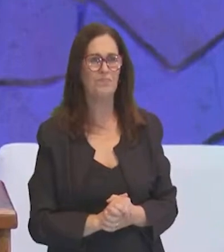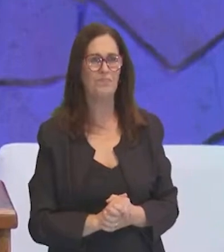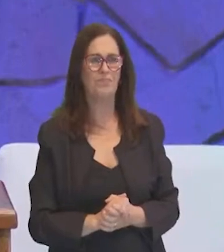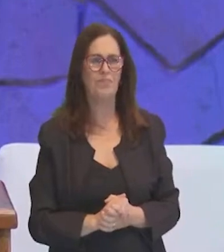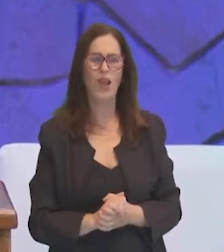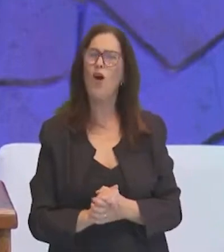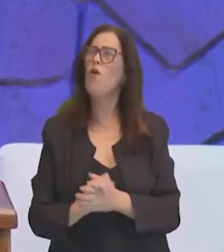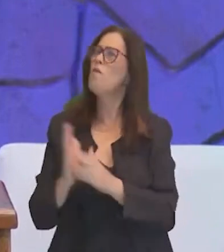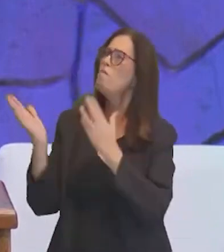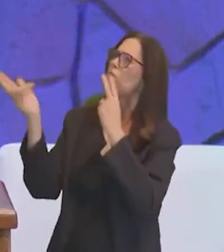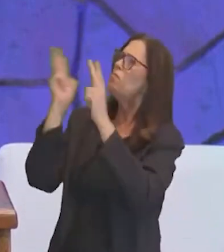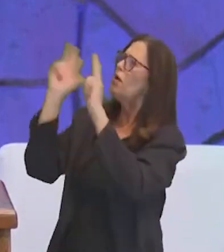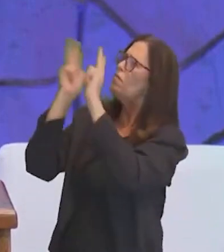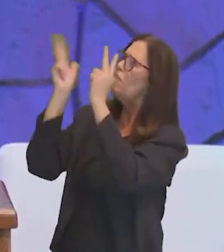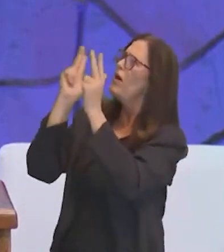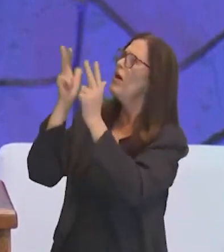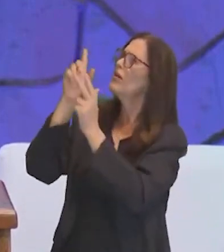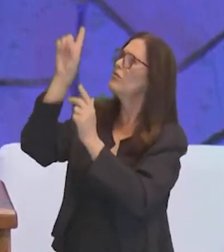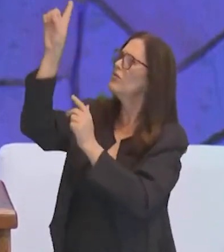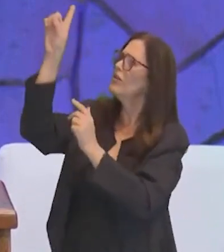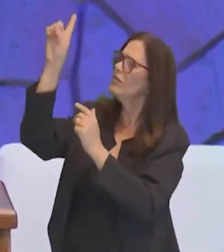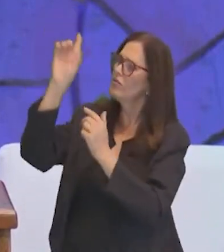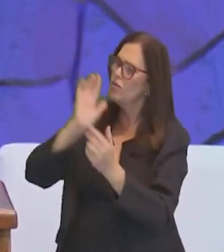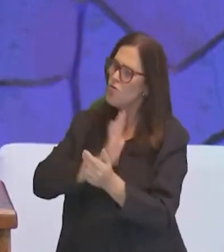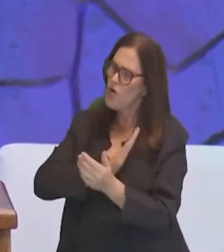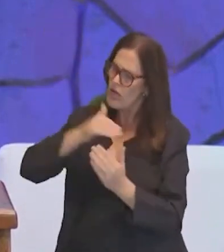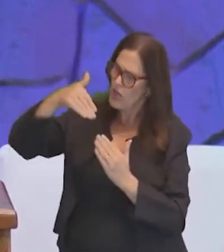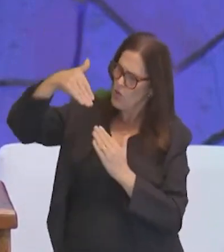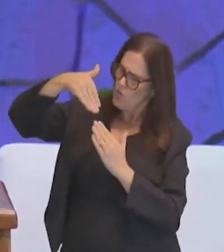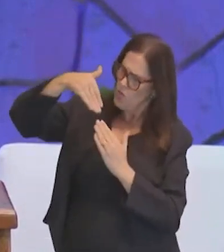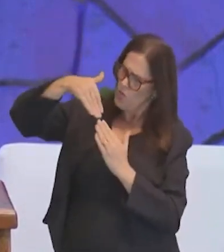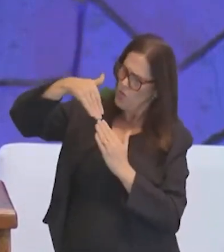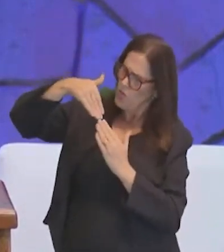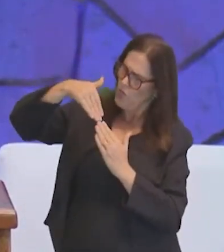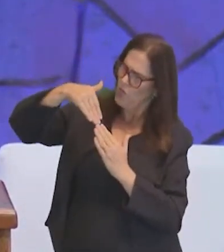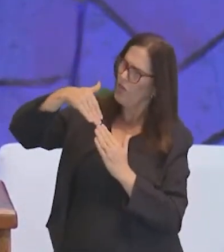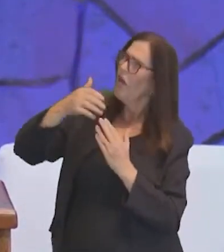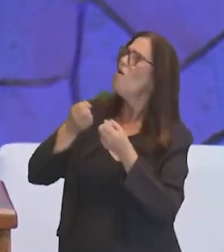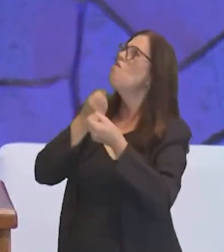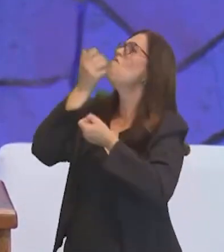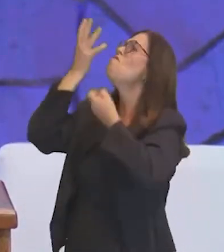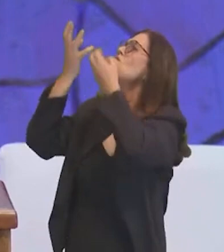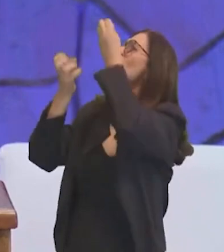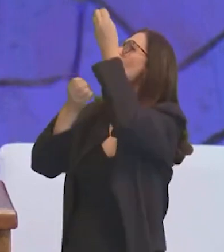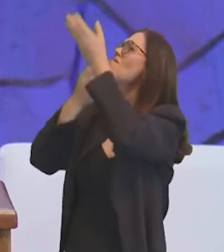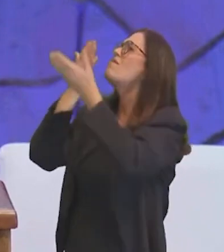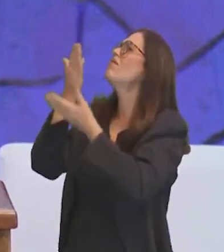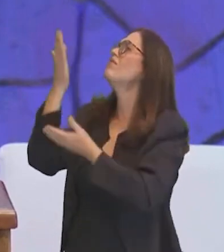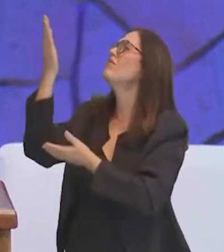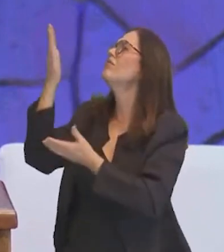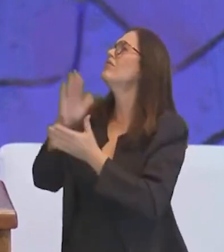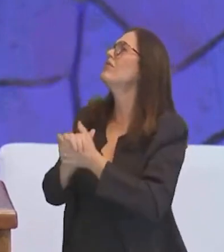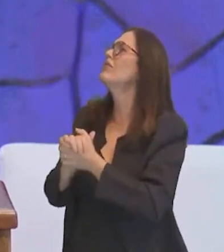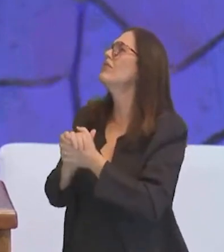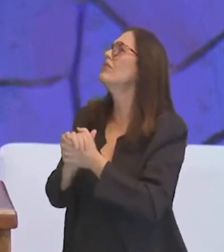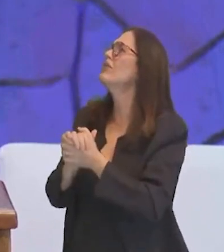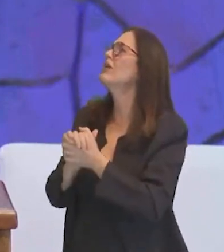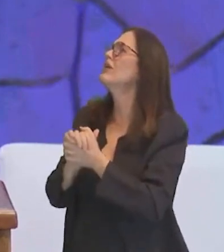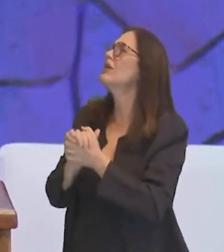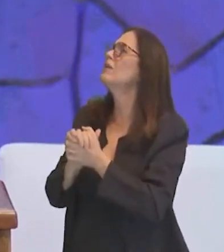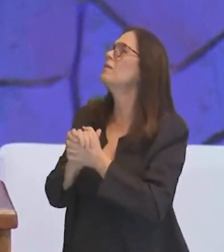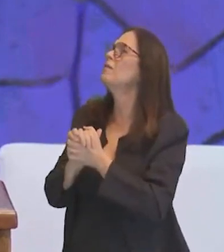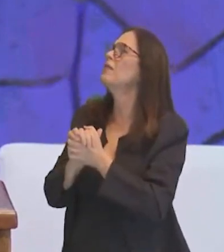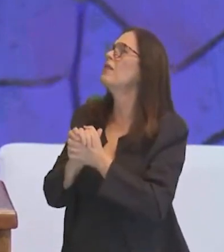Conversa com Deus no silêncio do seu coração e diga para Ele o que não está em